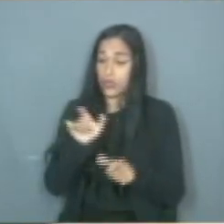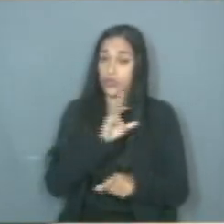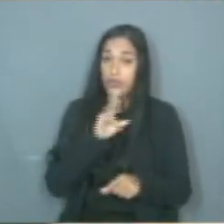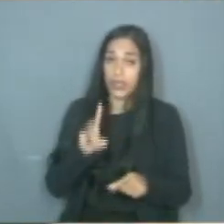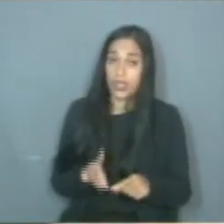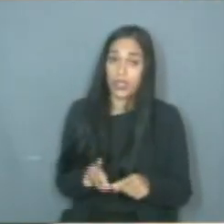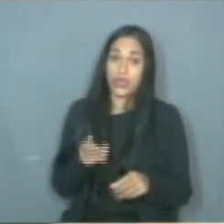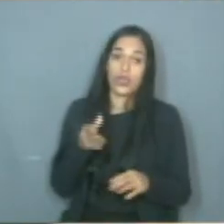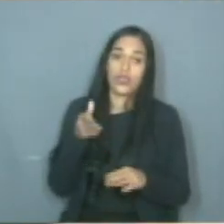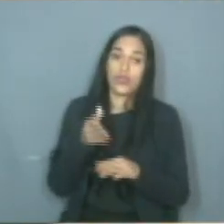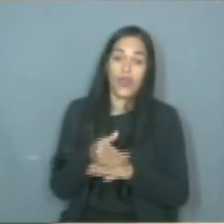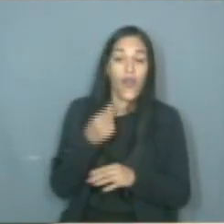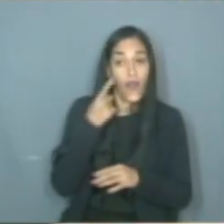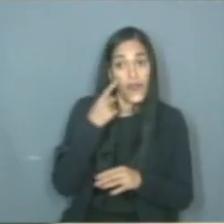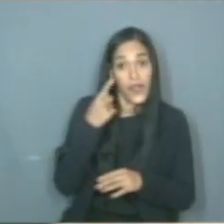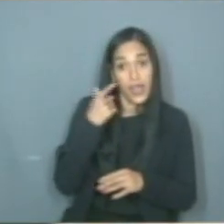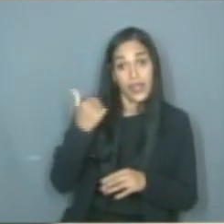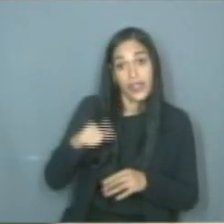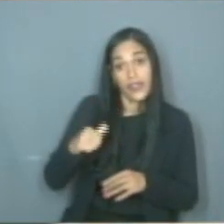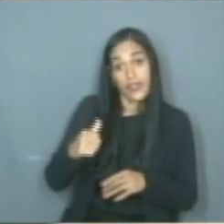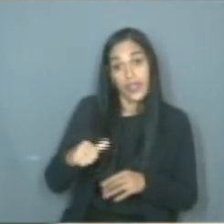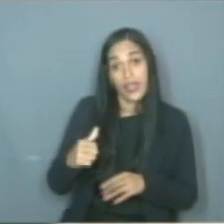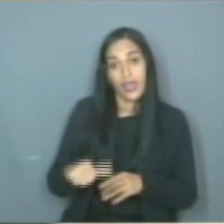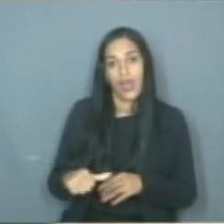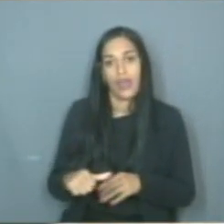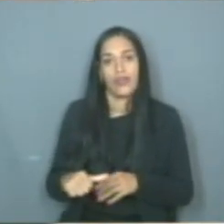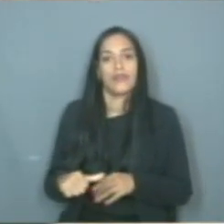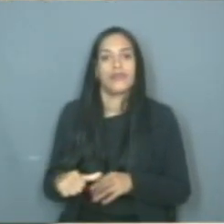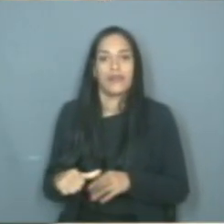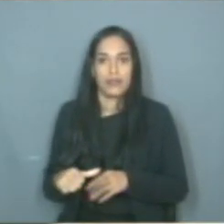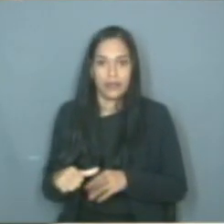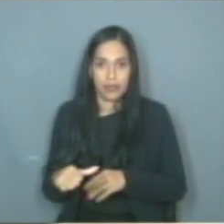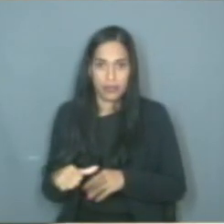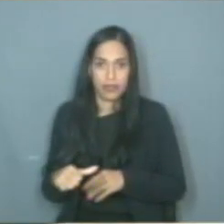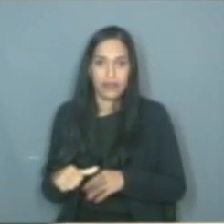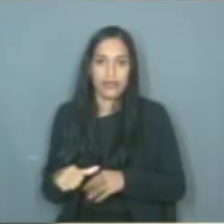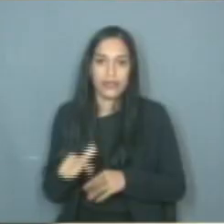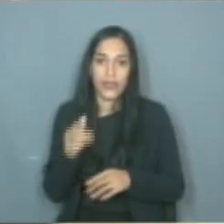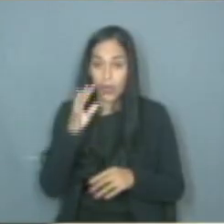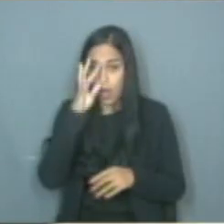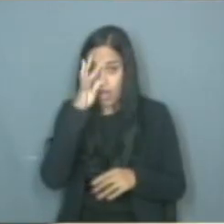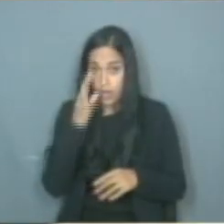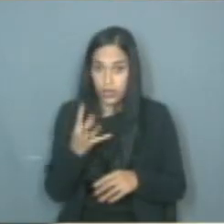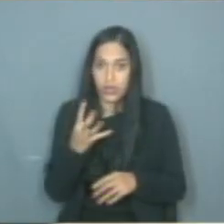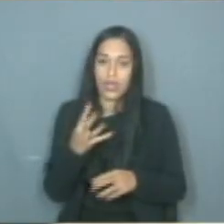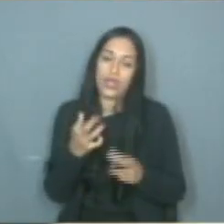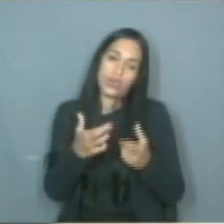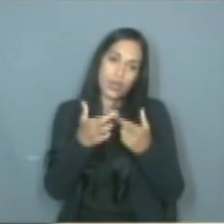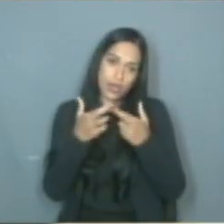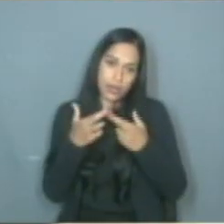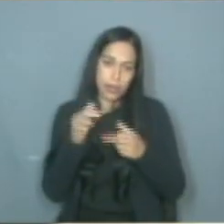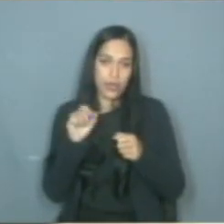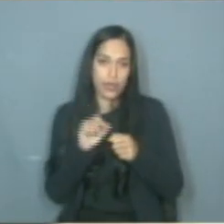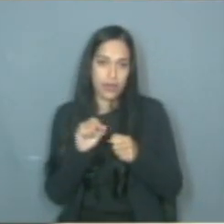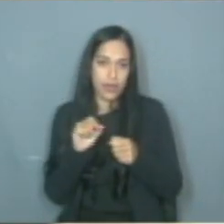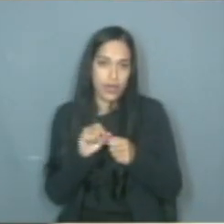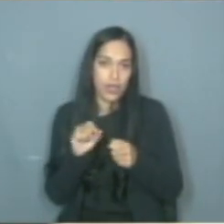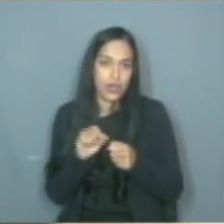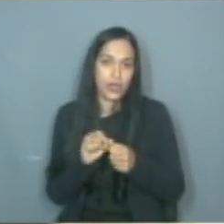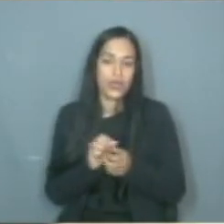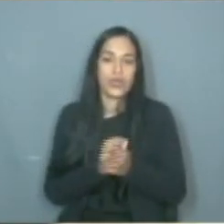vão atrás verificar o caminho para atingir o resultado que aquele requerimento é feito.